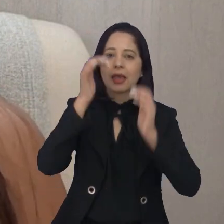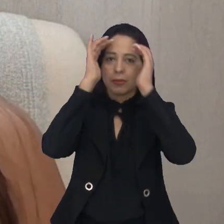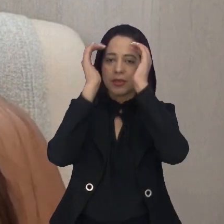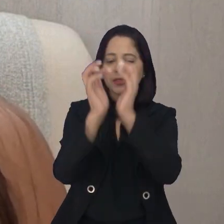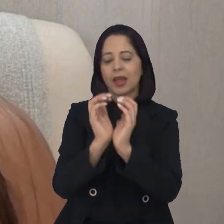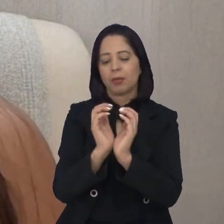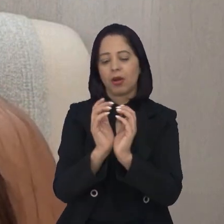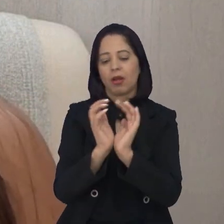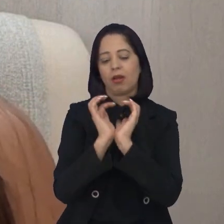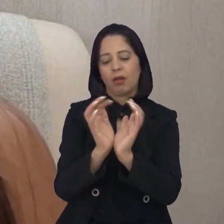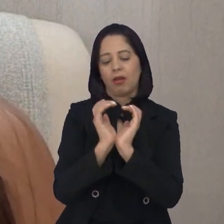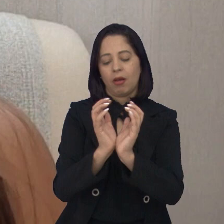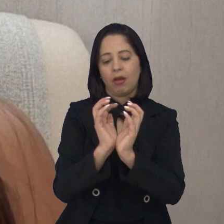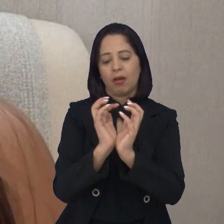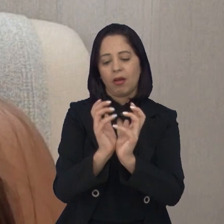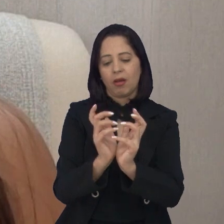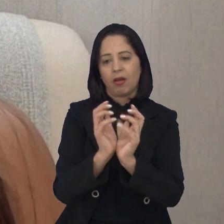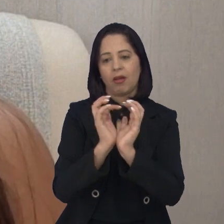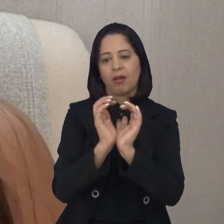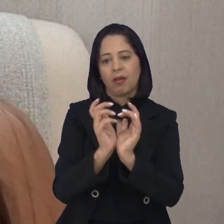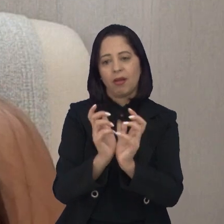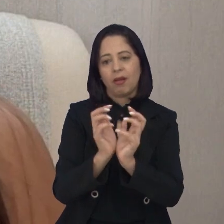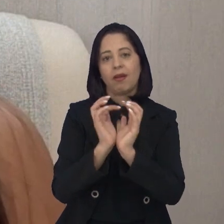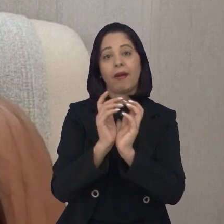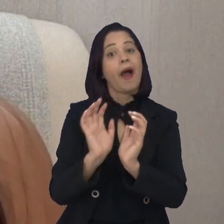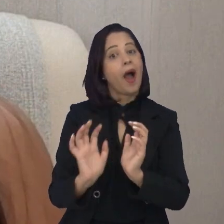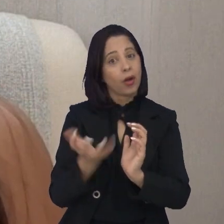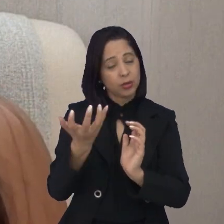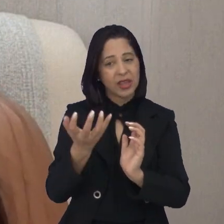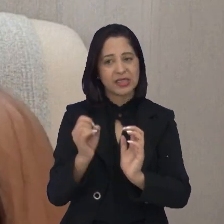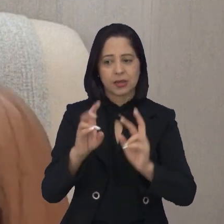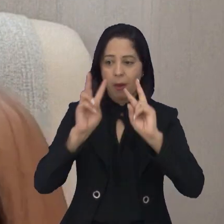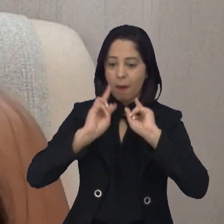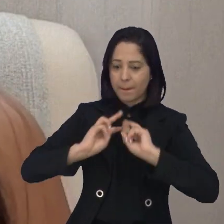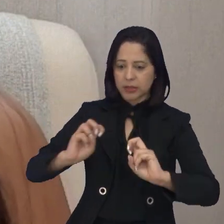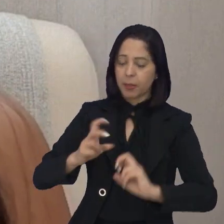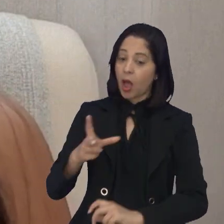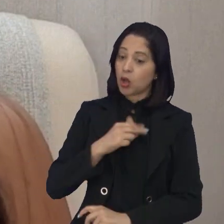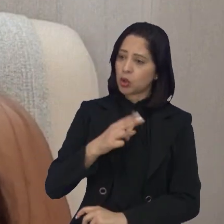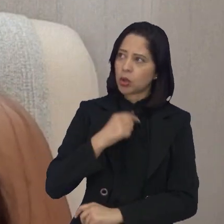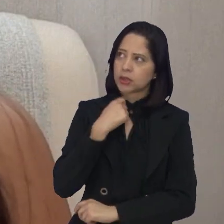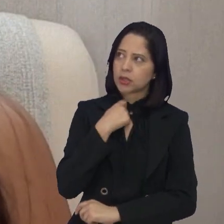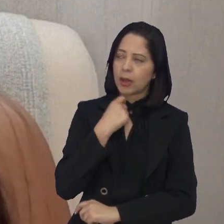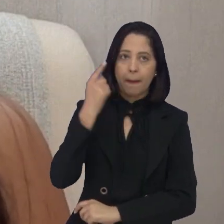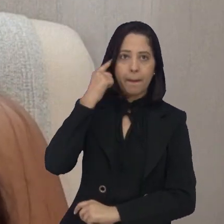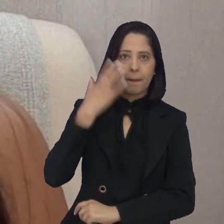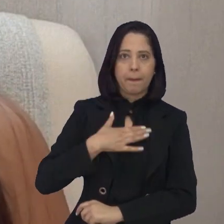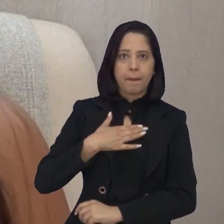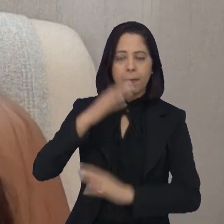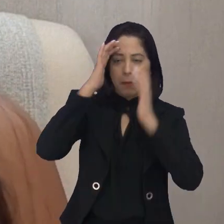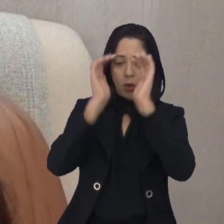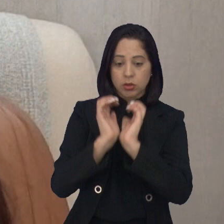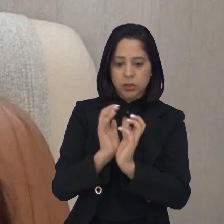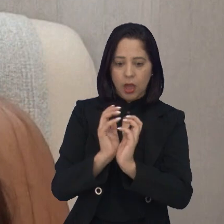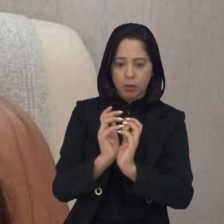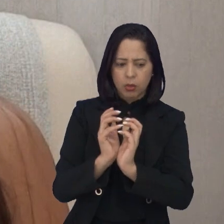A partir do momento que você se percebe, você consegue pedir ajuda e aprender a lidar com aquilo. Então, precisa reconhecer. É um